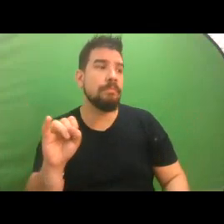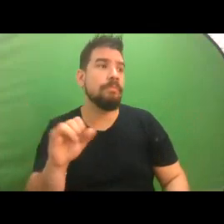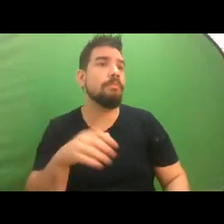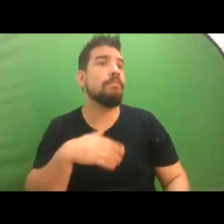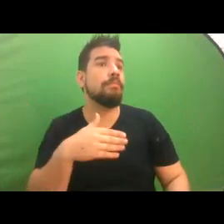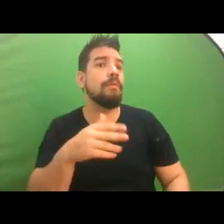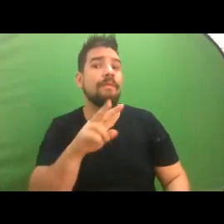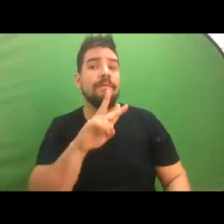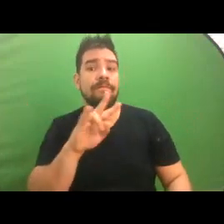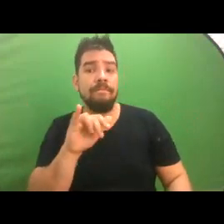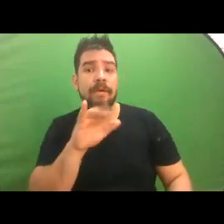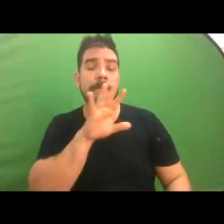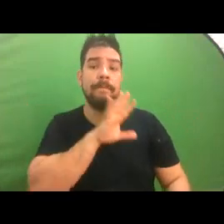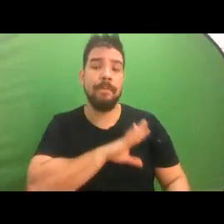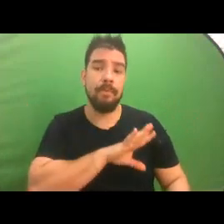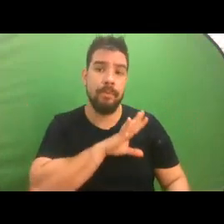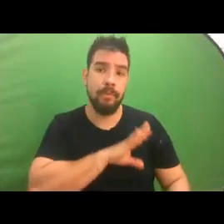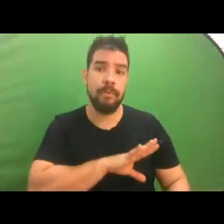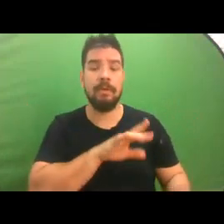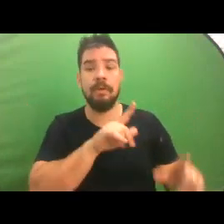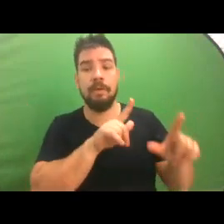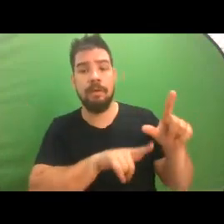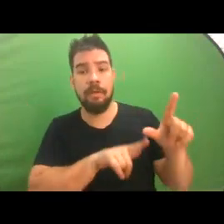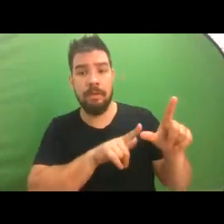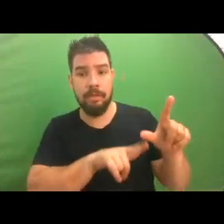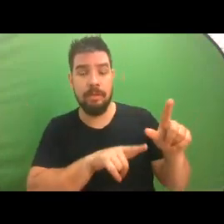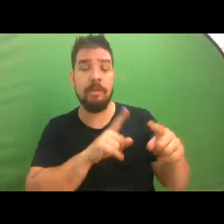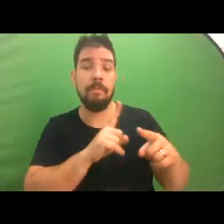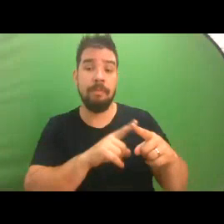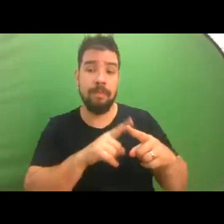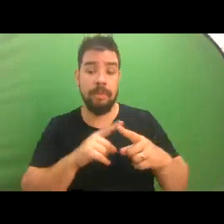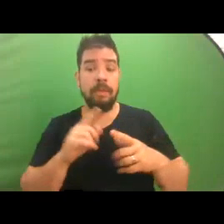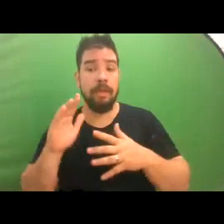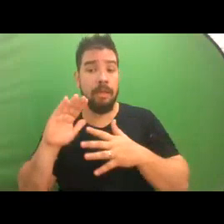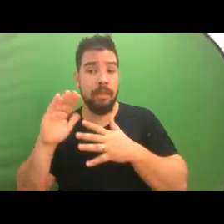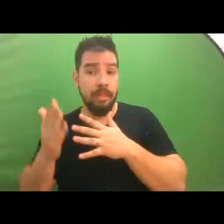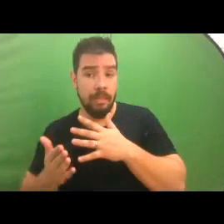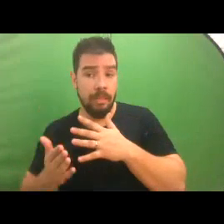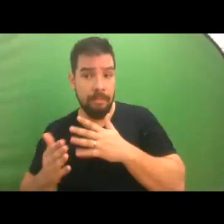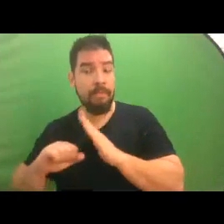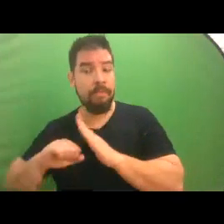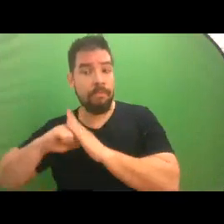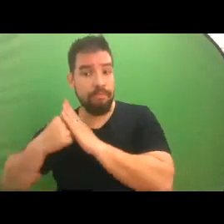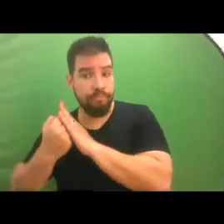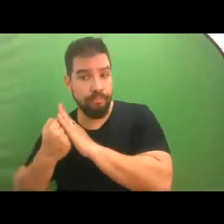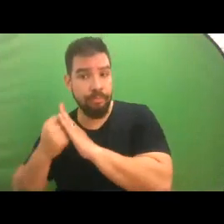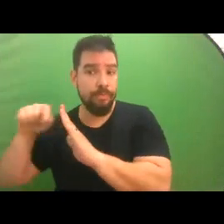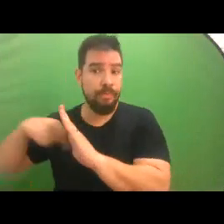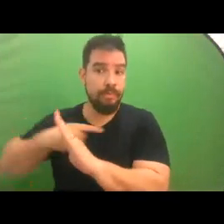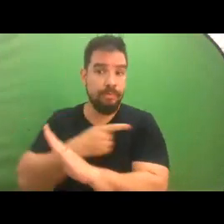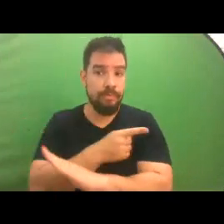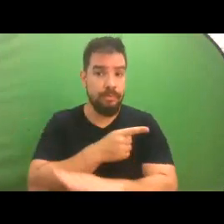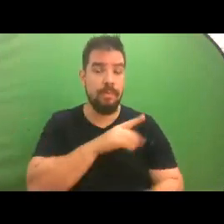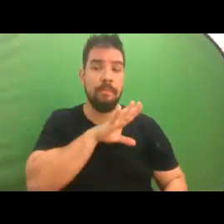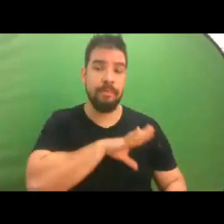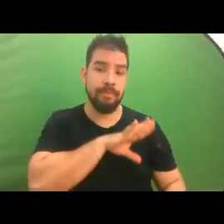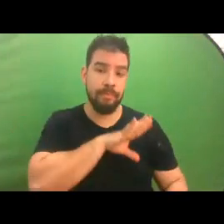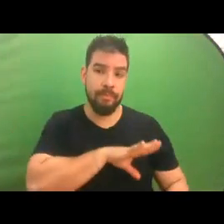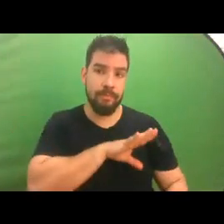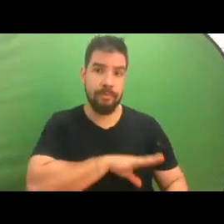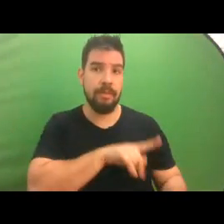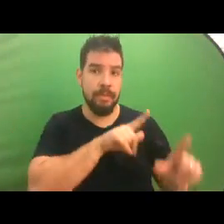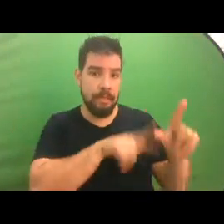de Português e Letras? Porque, tipo, o de Libras eu vou ter que me retirar e quero continuar no de Português e Letras.